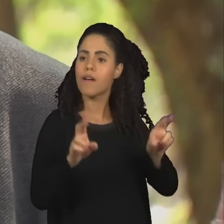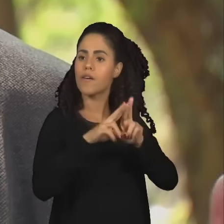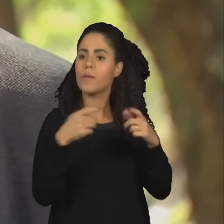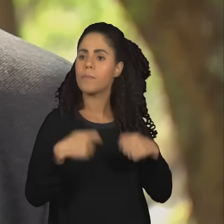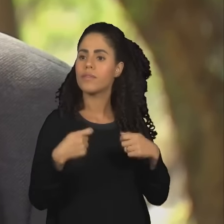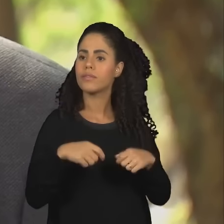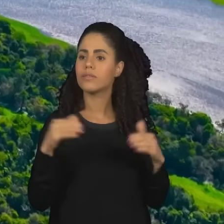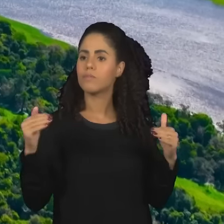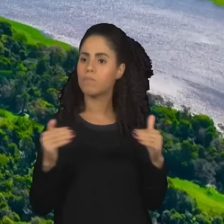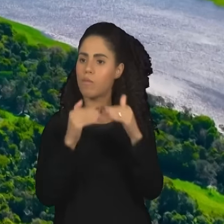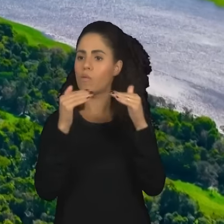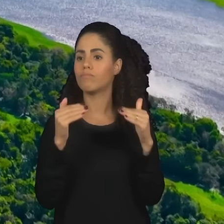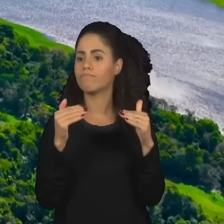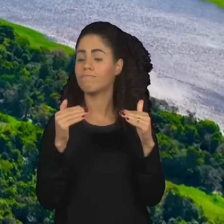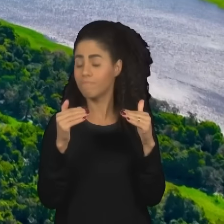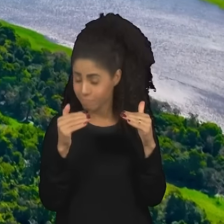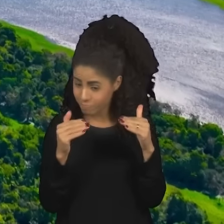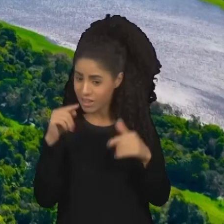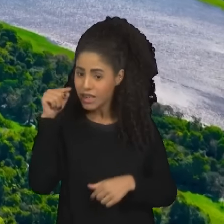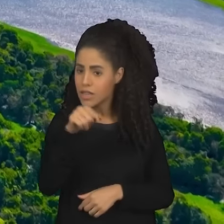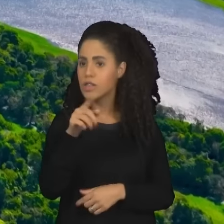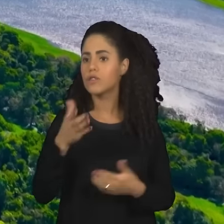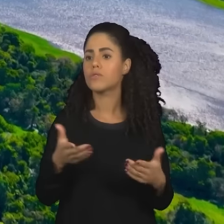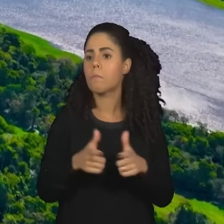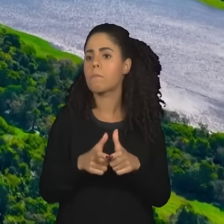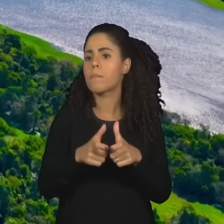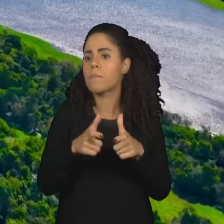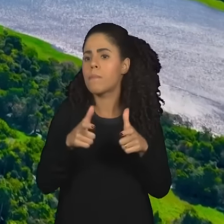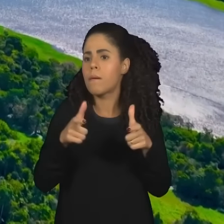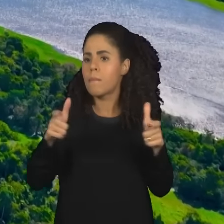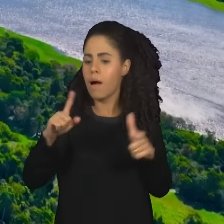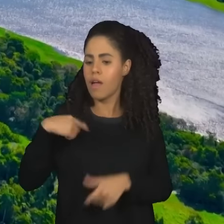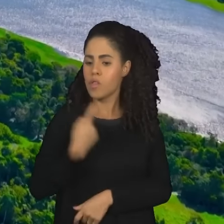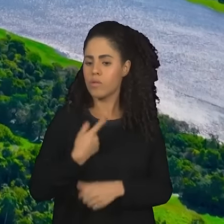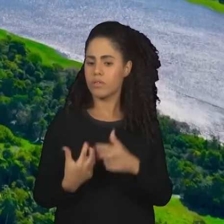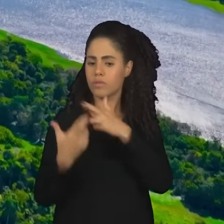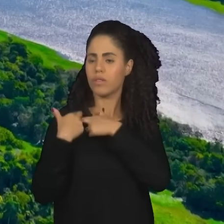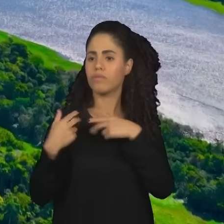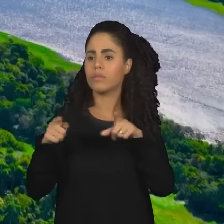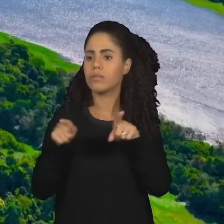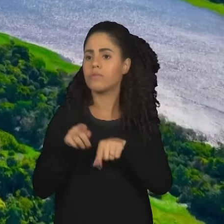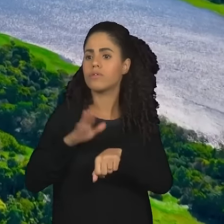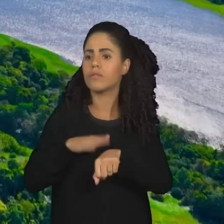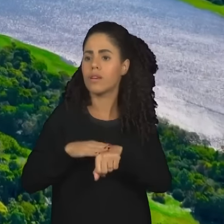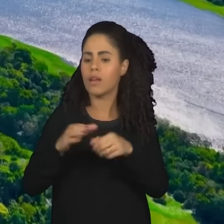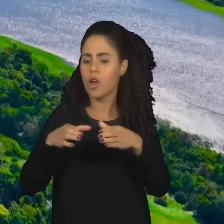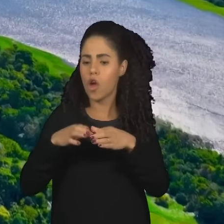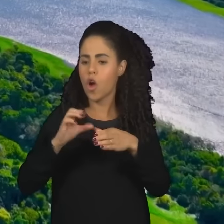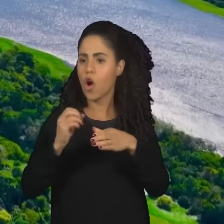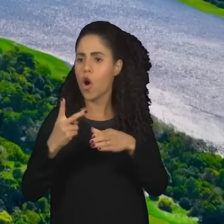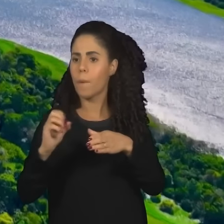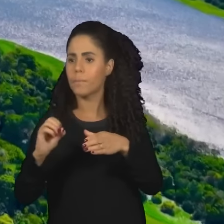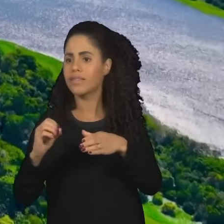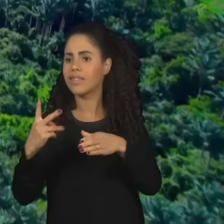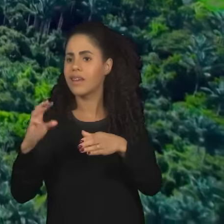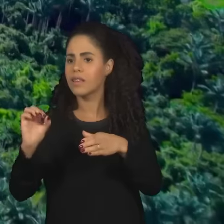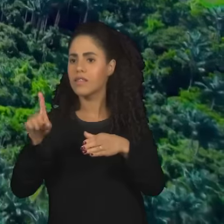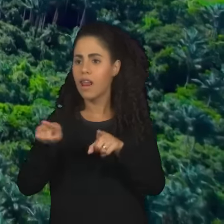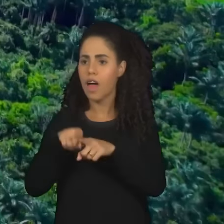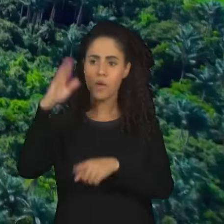por unanimidade. Isso aumenta a nossa responsabilidade de fazer com que a COP30, que deve ocorrer